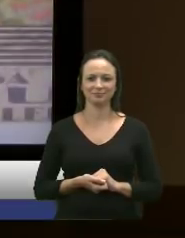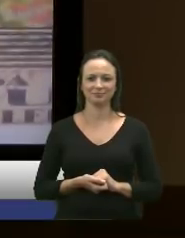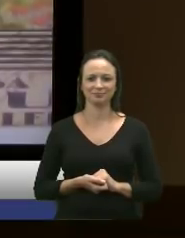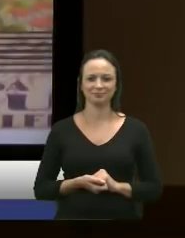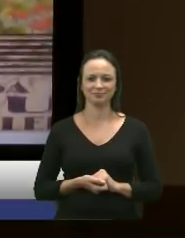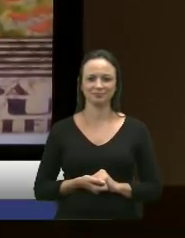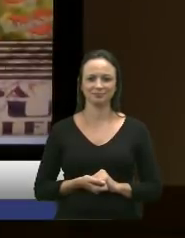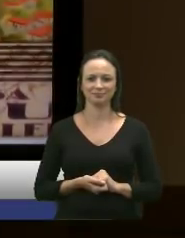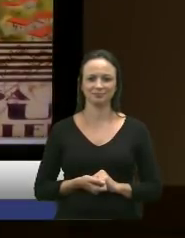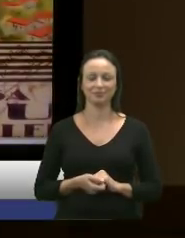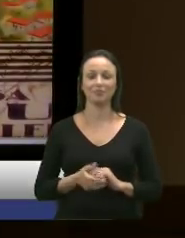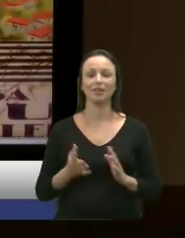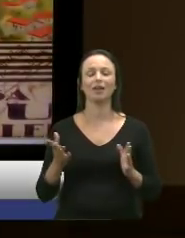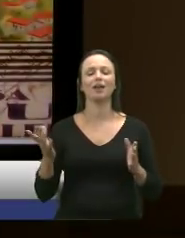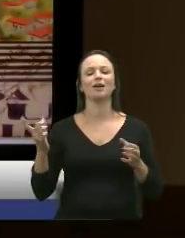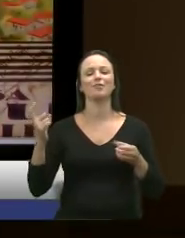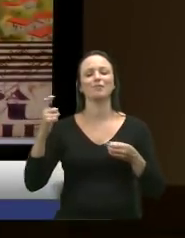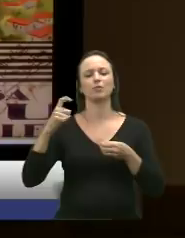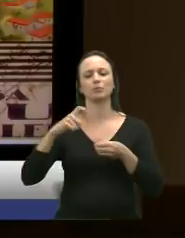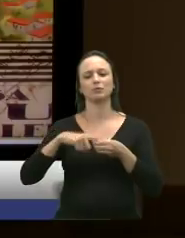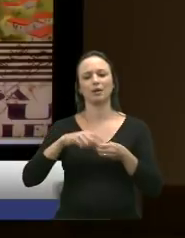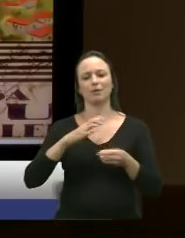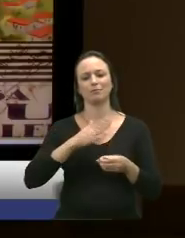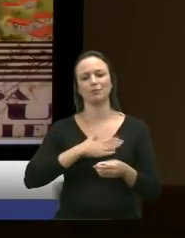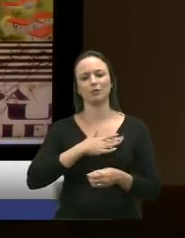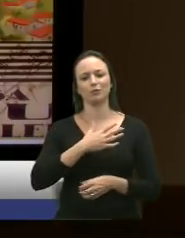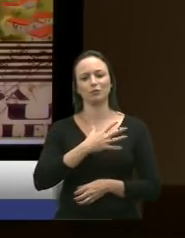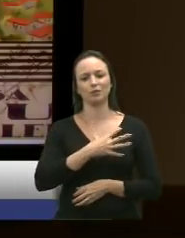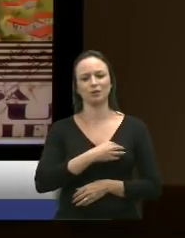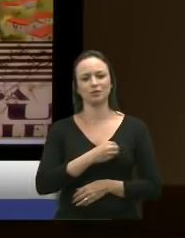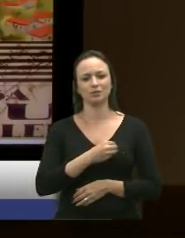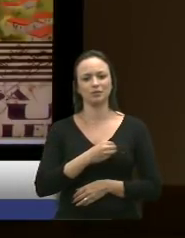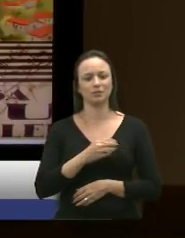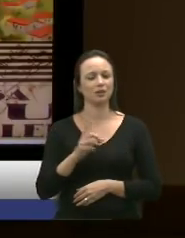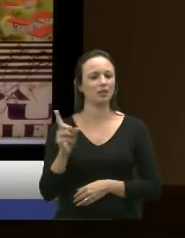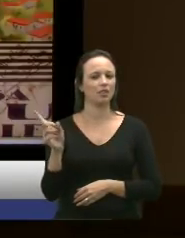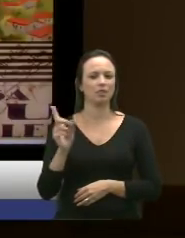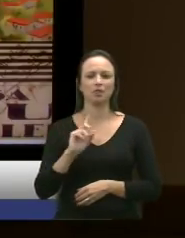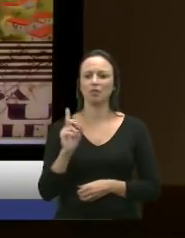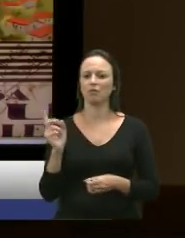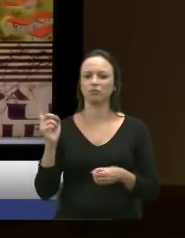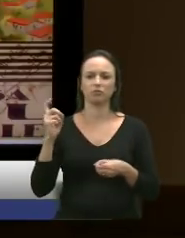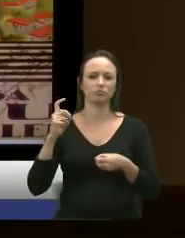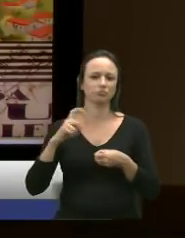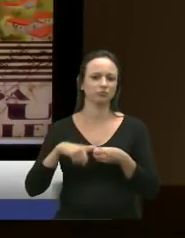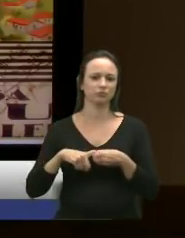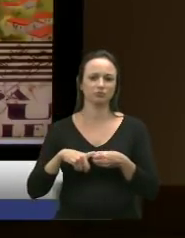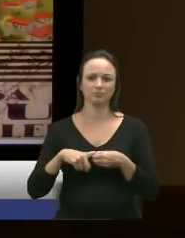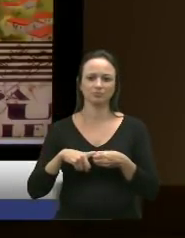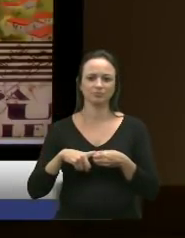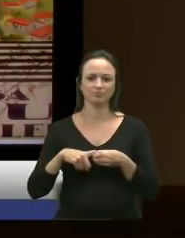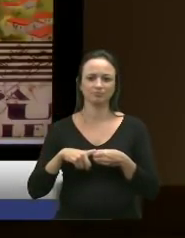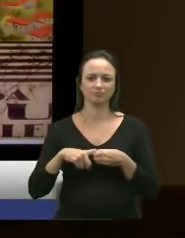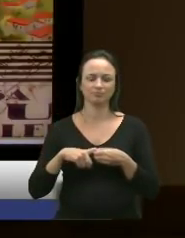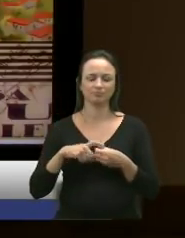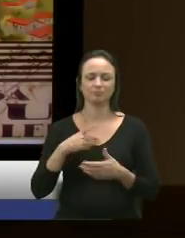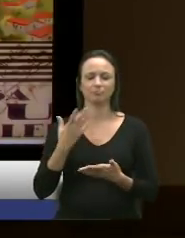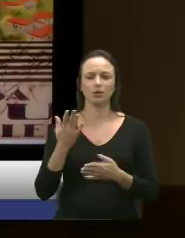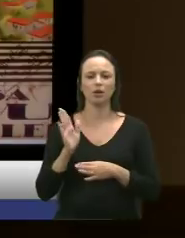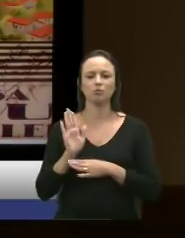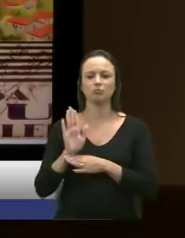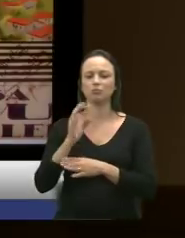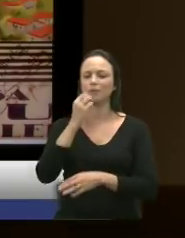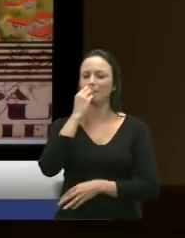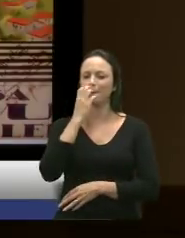Hás de voltar, meu filho, e não voltaste. Pelo bem do país que tanto